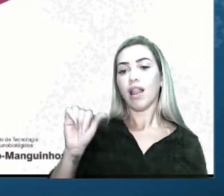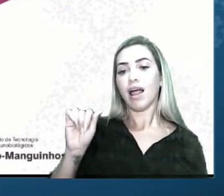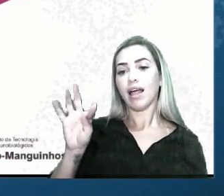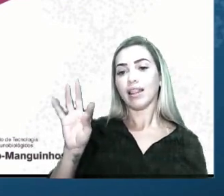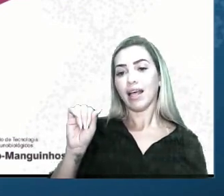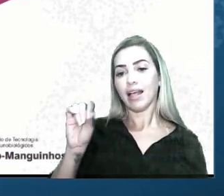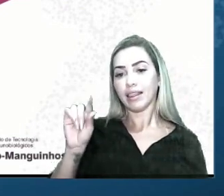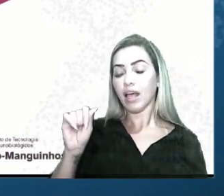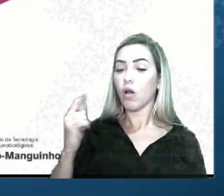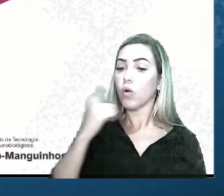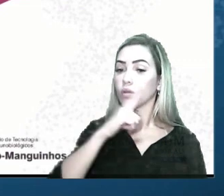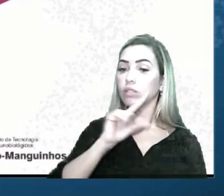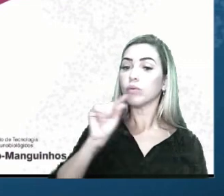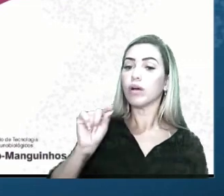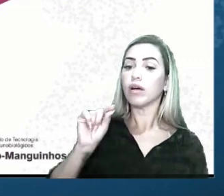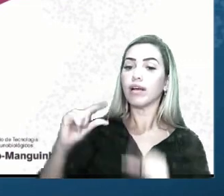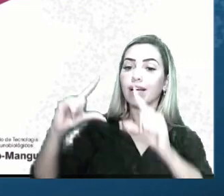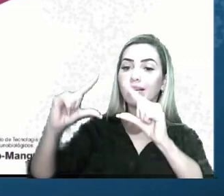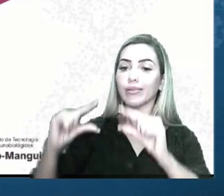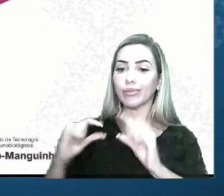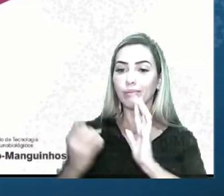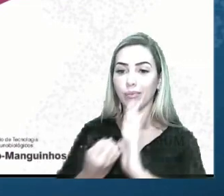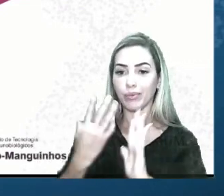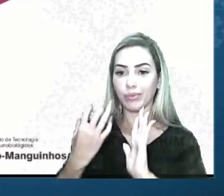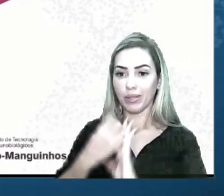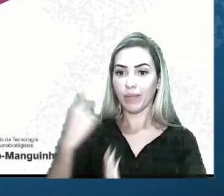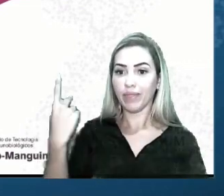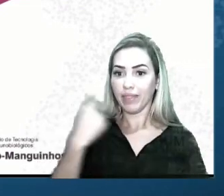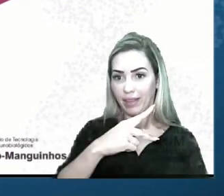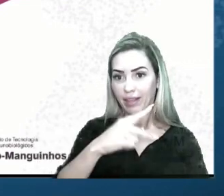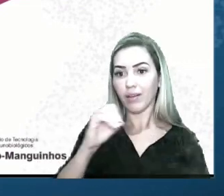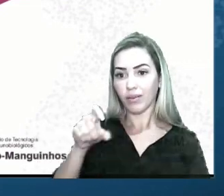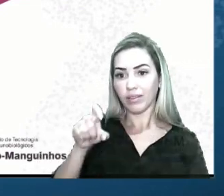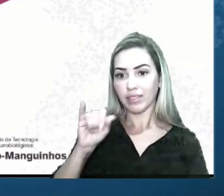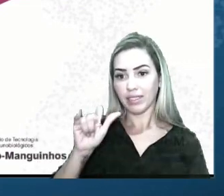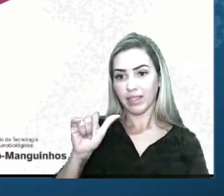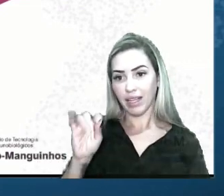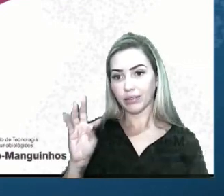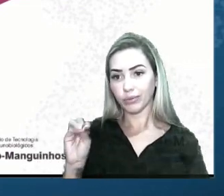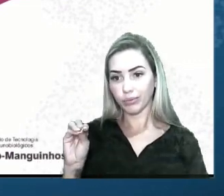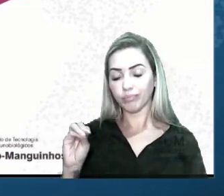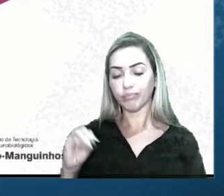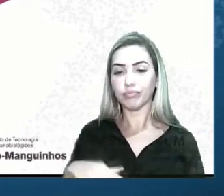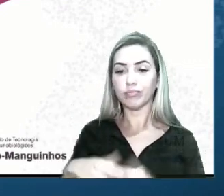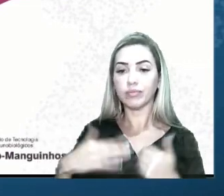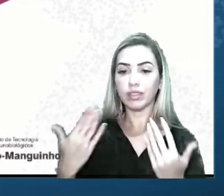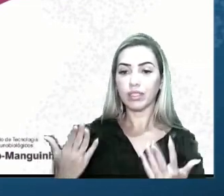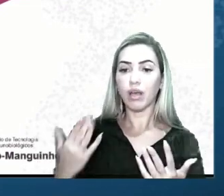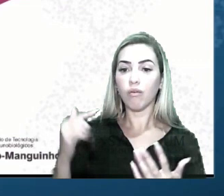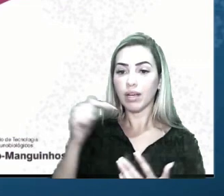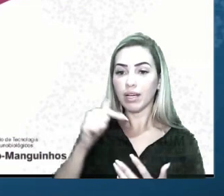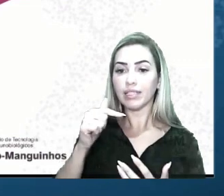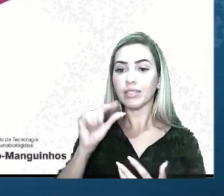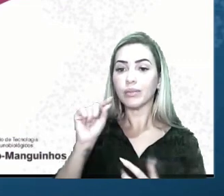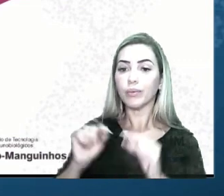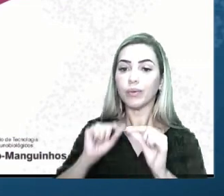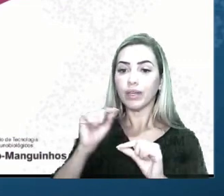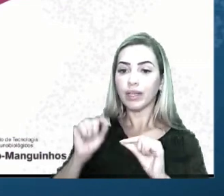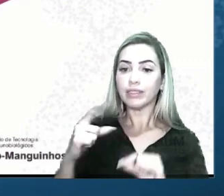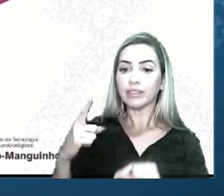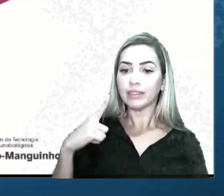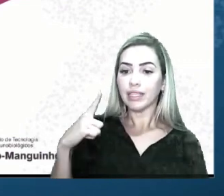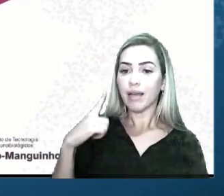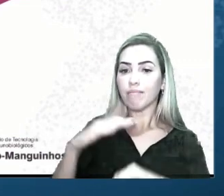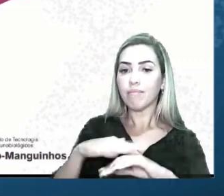a gente conseguiu reduzir a produção do oxalato. Então, o glicolato em si, ele é